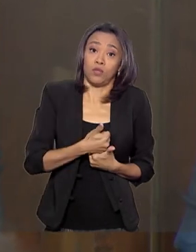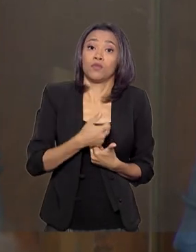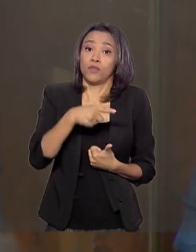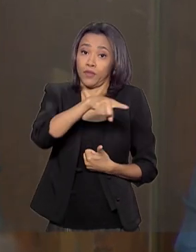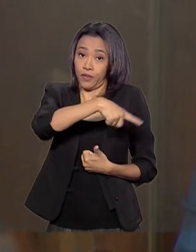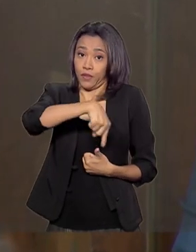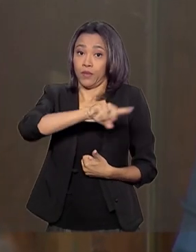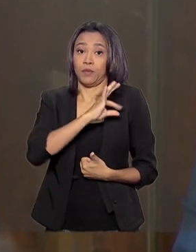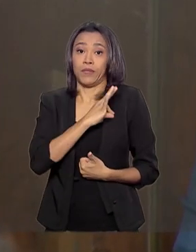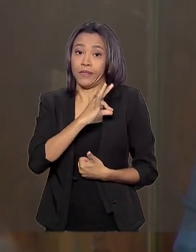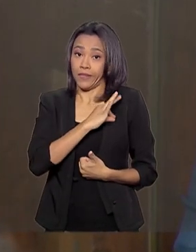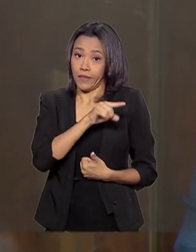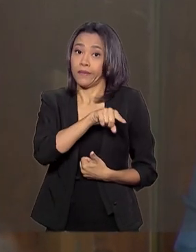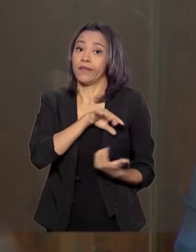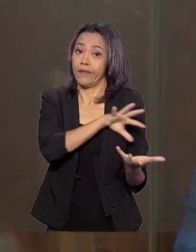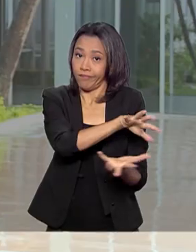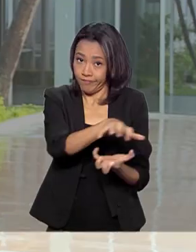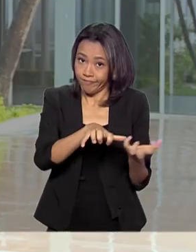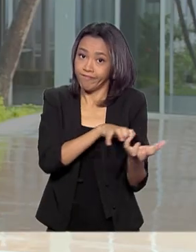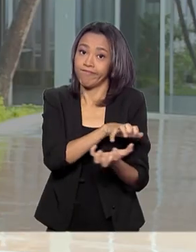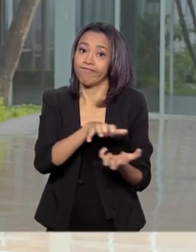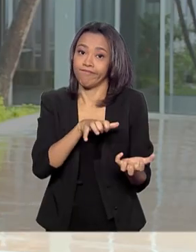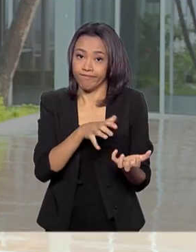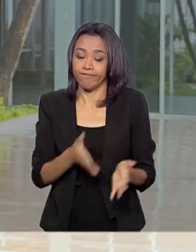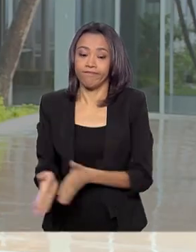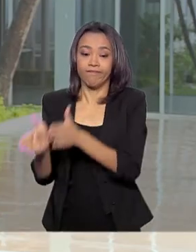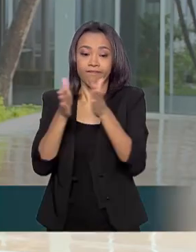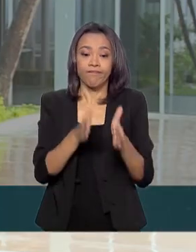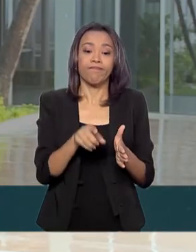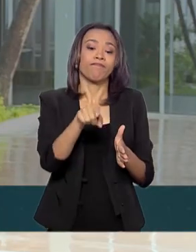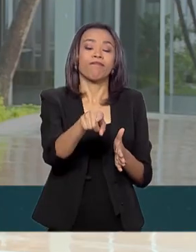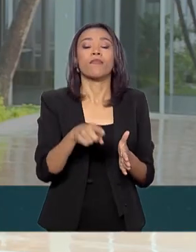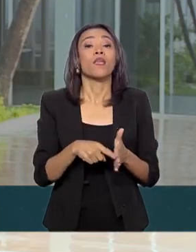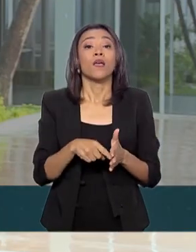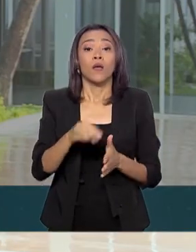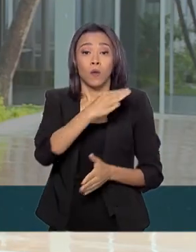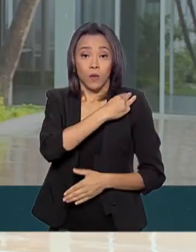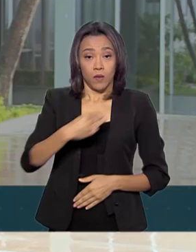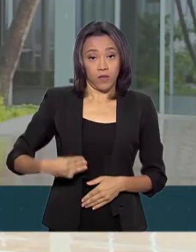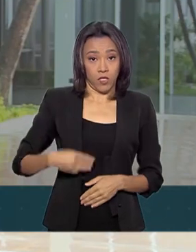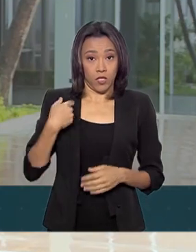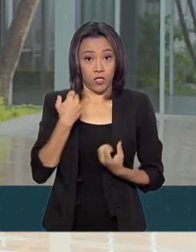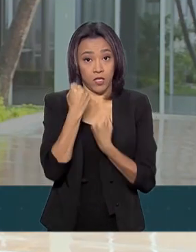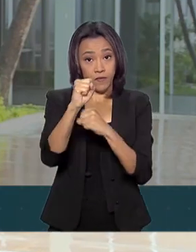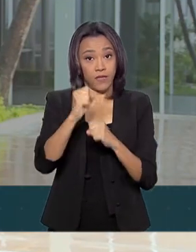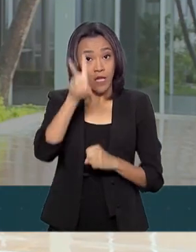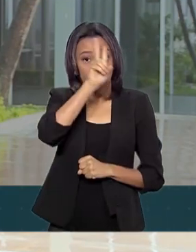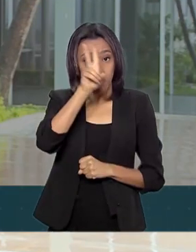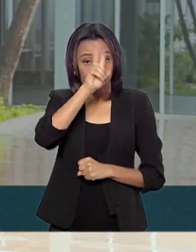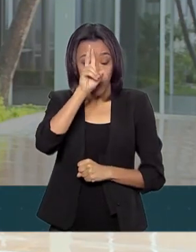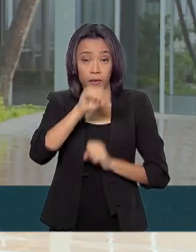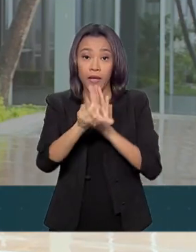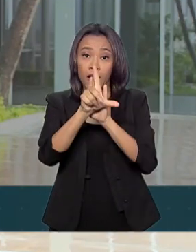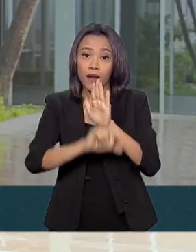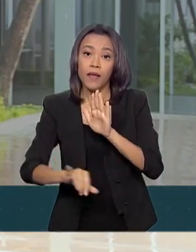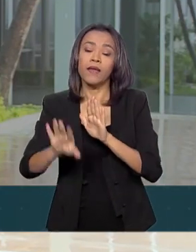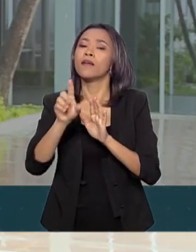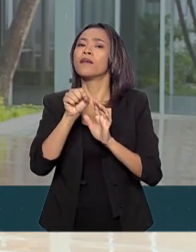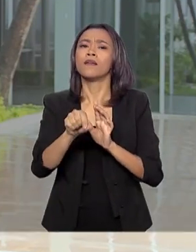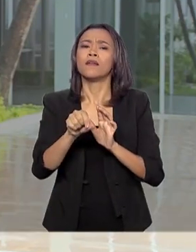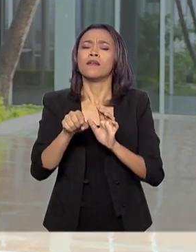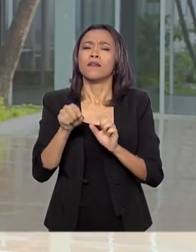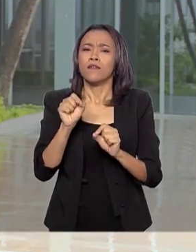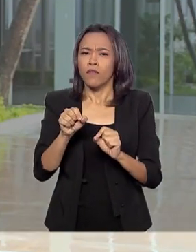que paralisaram as suas atividades. O ministro da Defesa lembrou que a garantia da lei da ordem foi decretada pelo